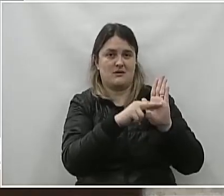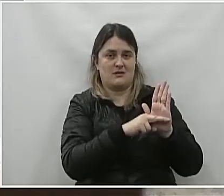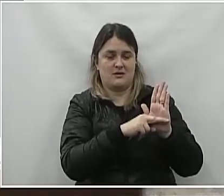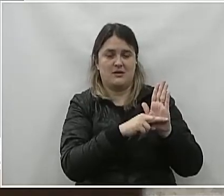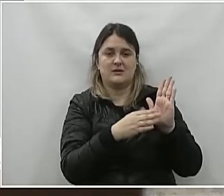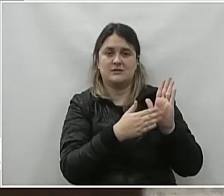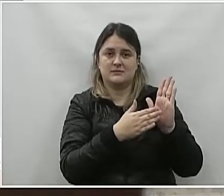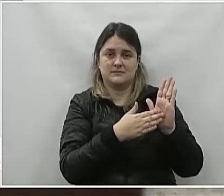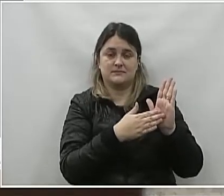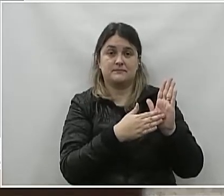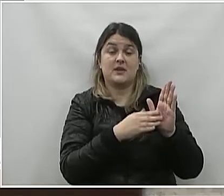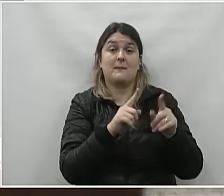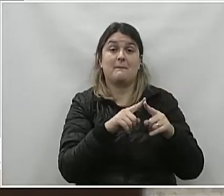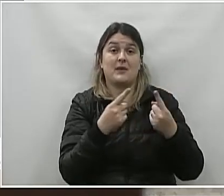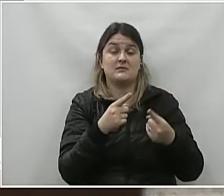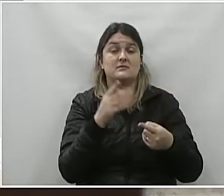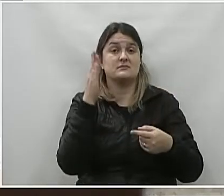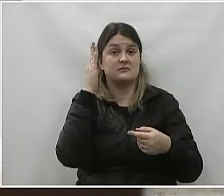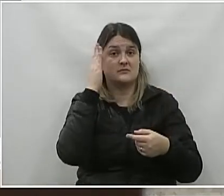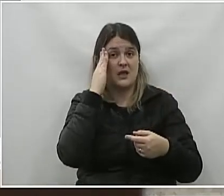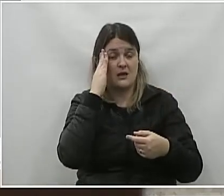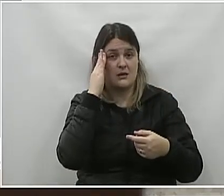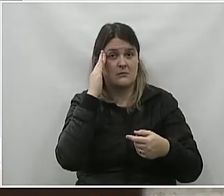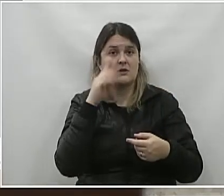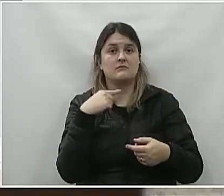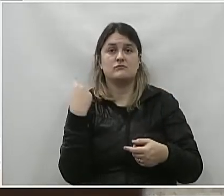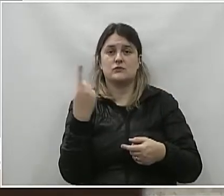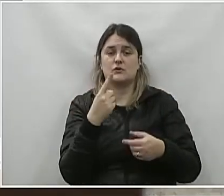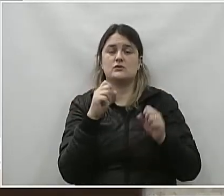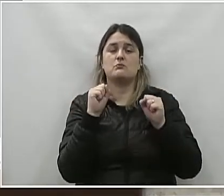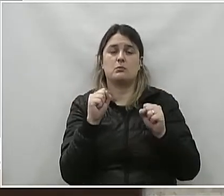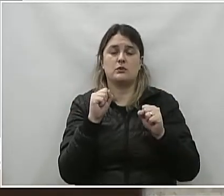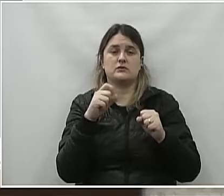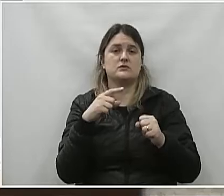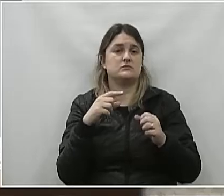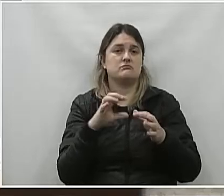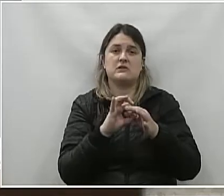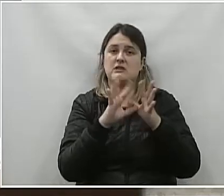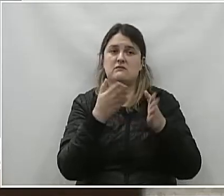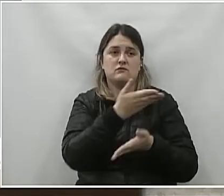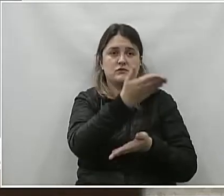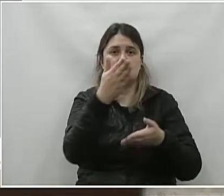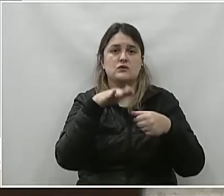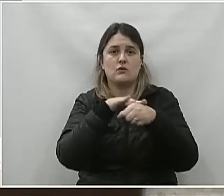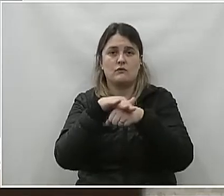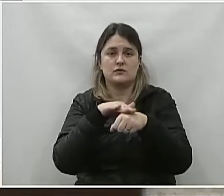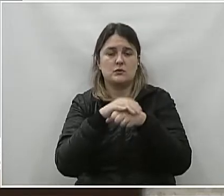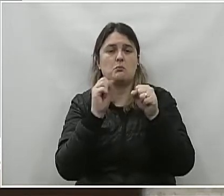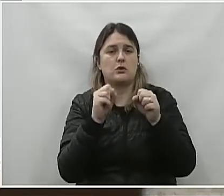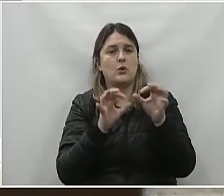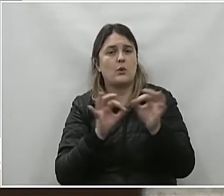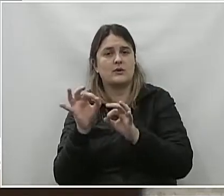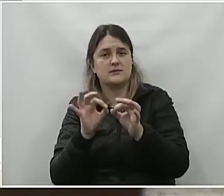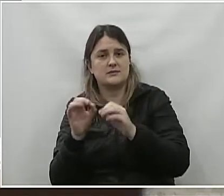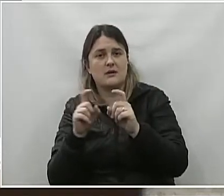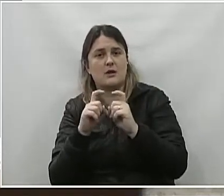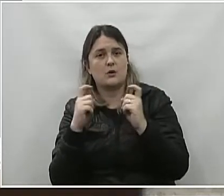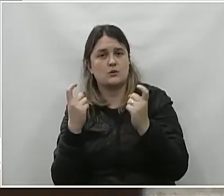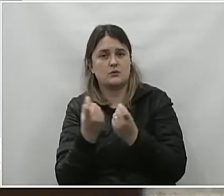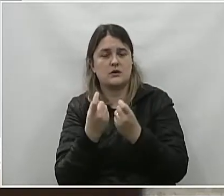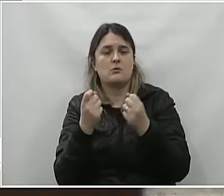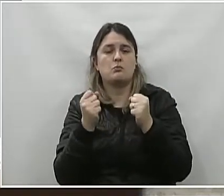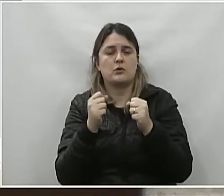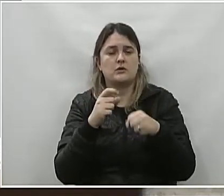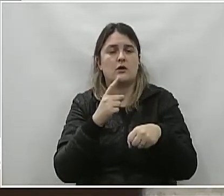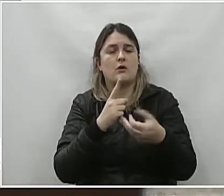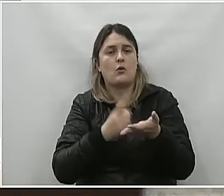regimental mesmo, mas saibam que a gente está à disposição de todos para nós nos organizarmos e estar dando voz